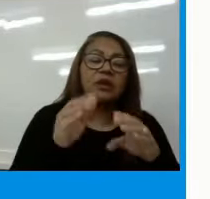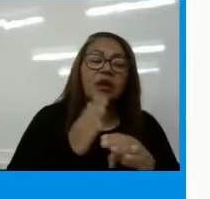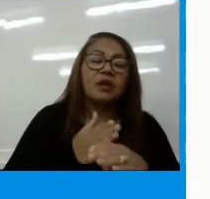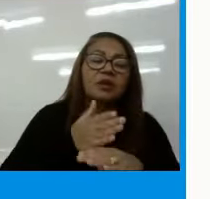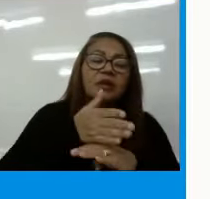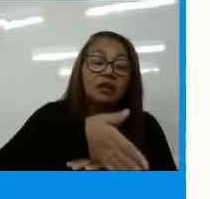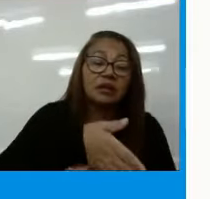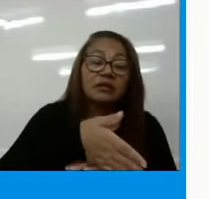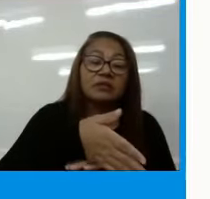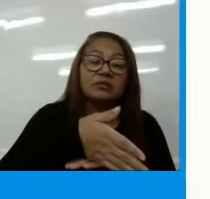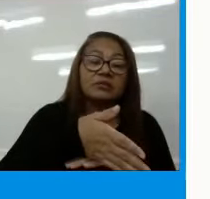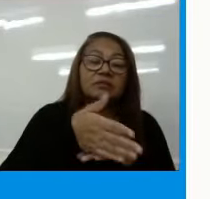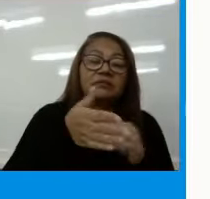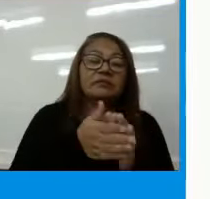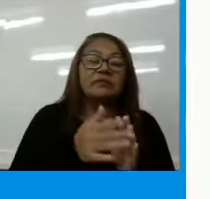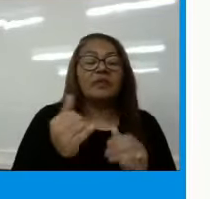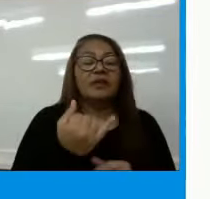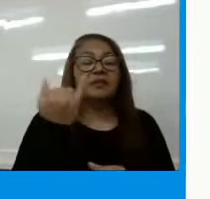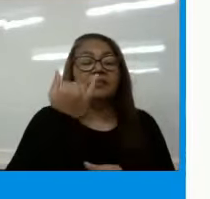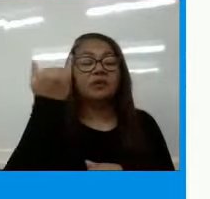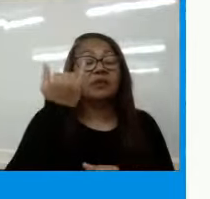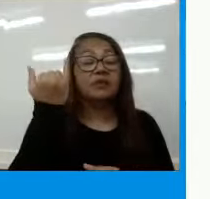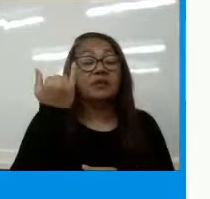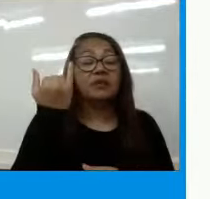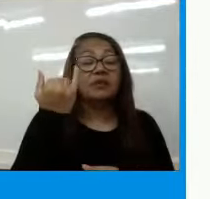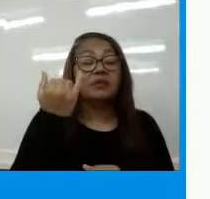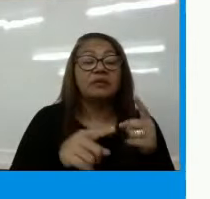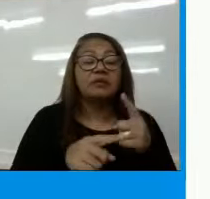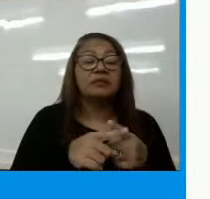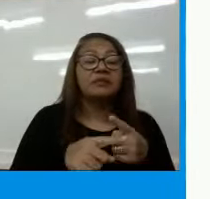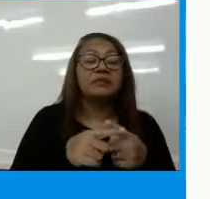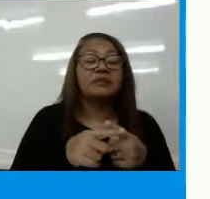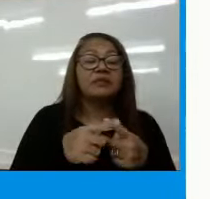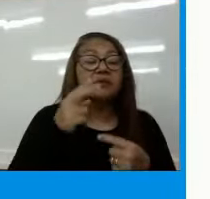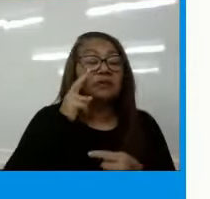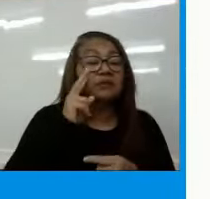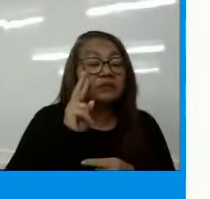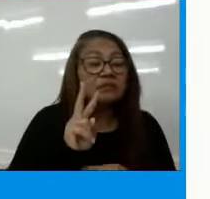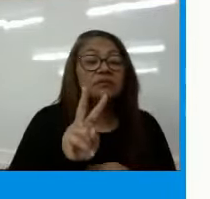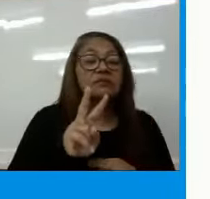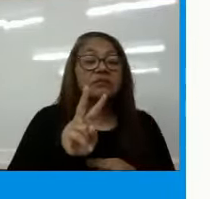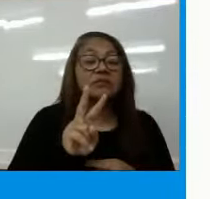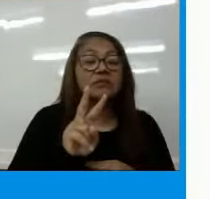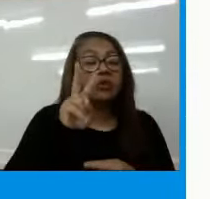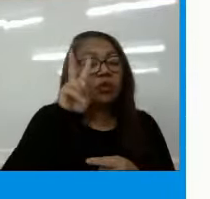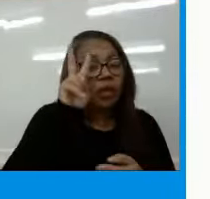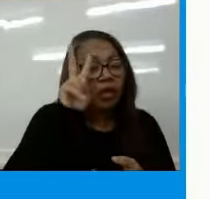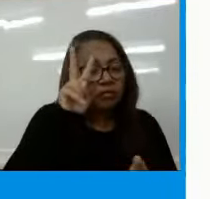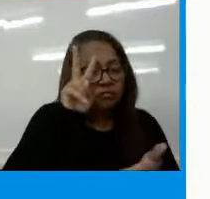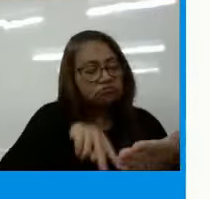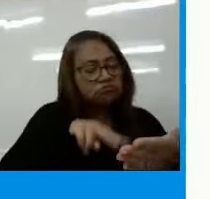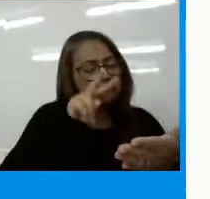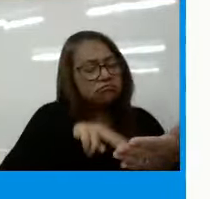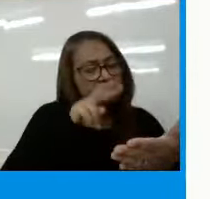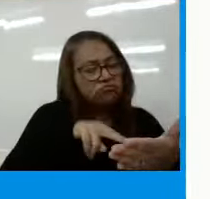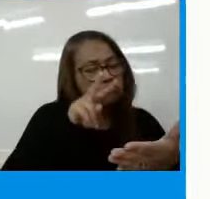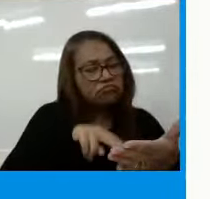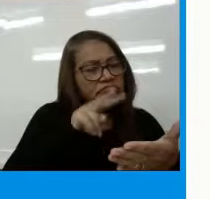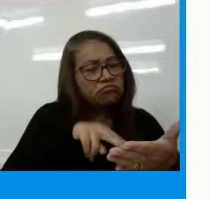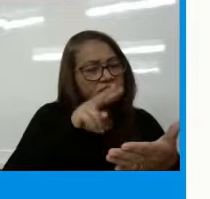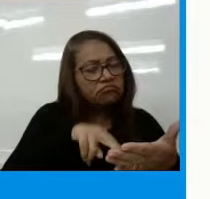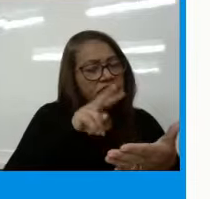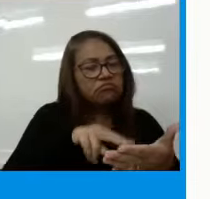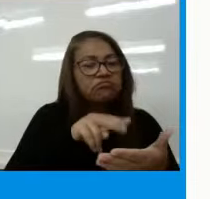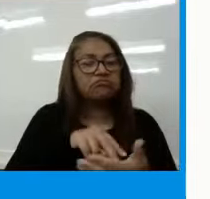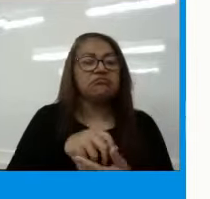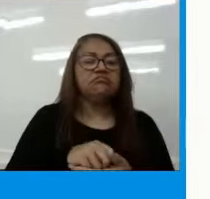importante já de cara, porque aí você já consegue ler as suas mensagens, né? Você consegue ler as suas mensagens,